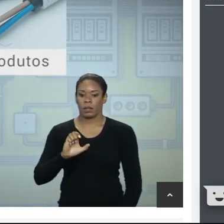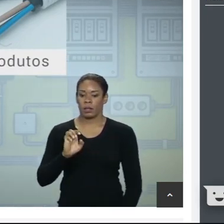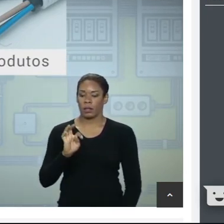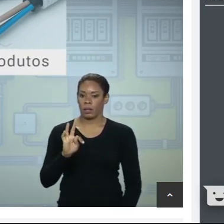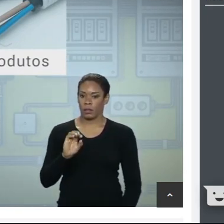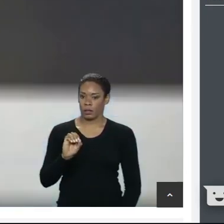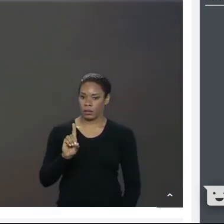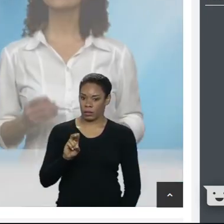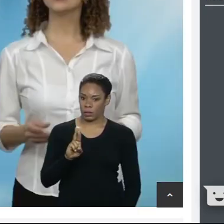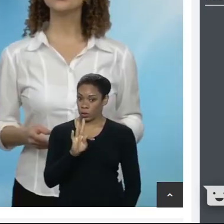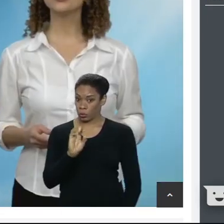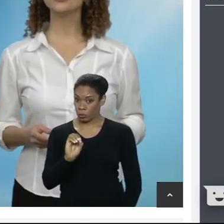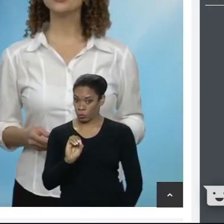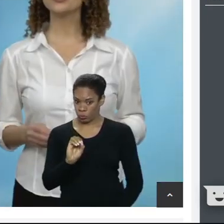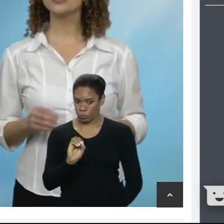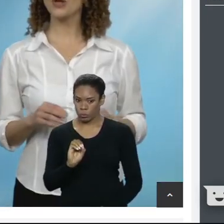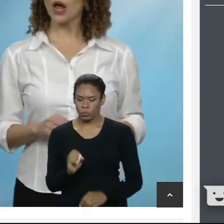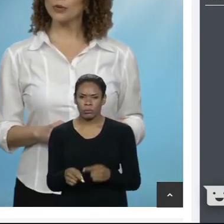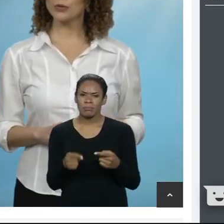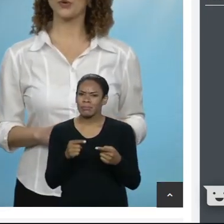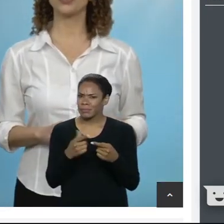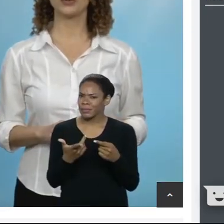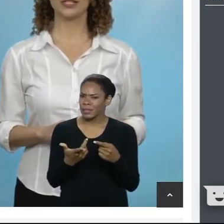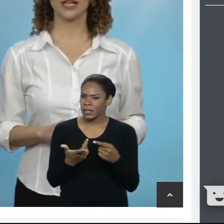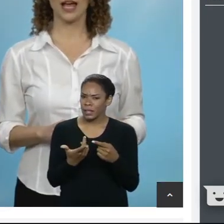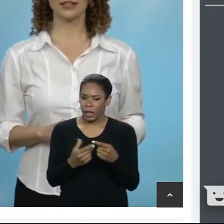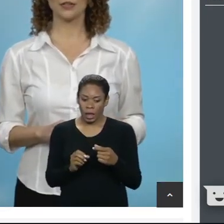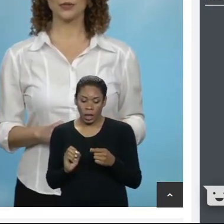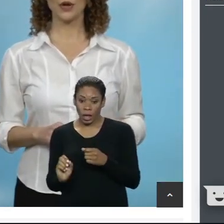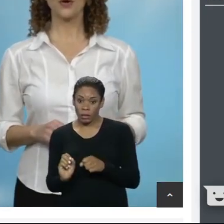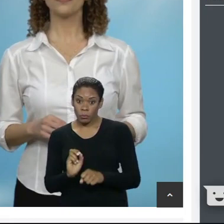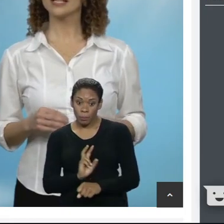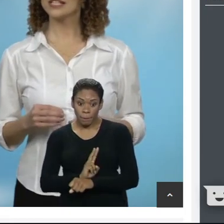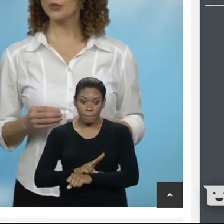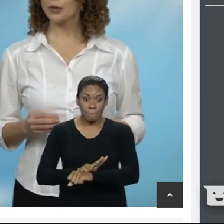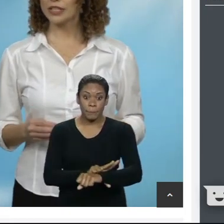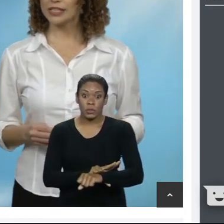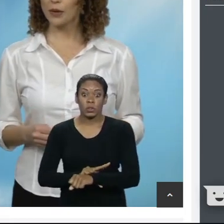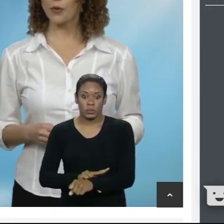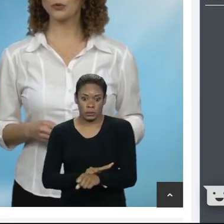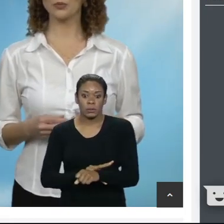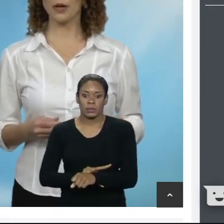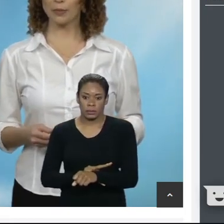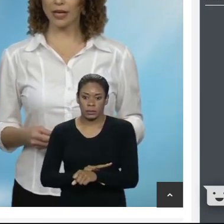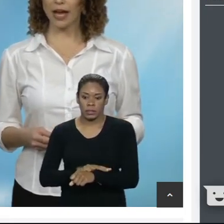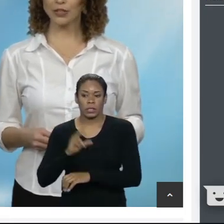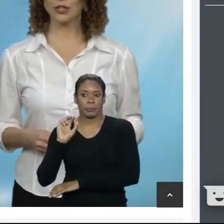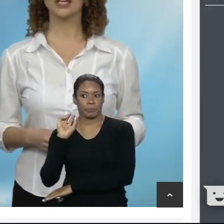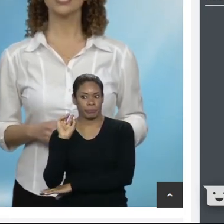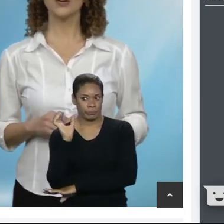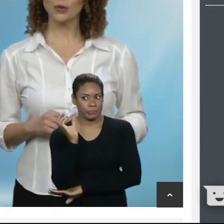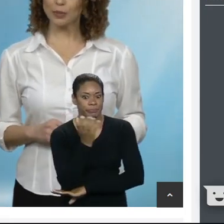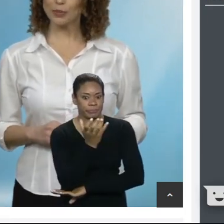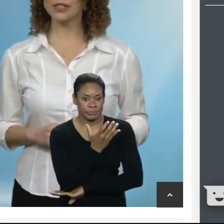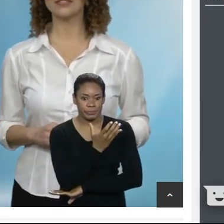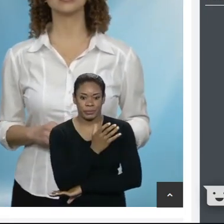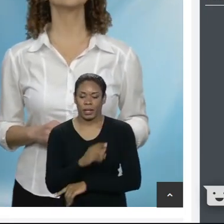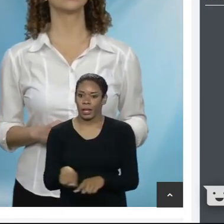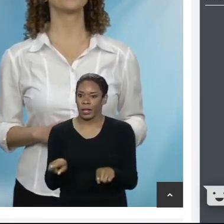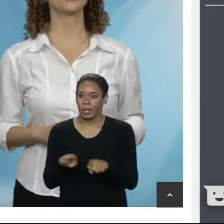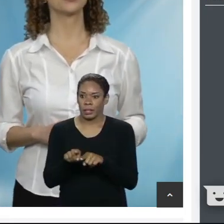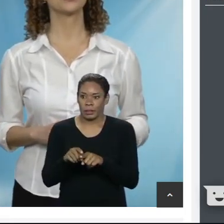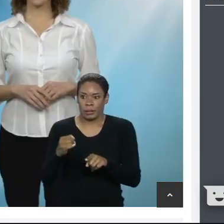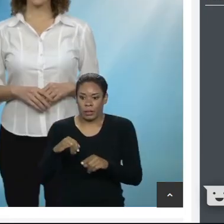de distribuição. Os eletrodutos isolam os condutores elétricos, oferecendo proteção contra o meio ambiente e contra